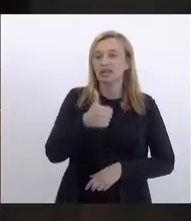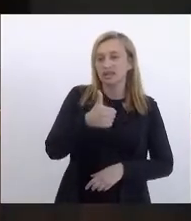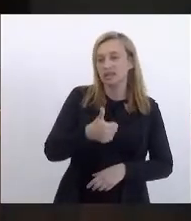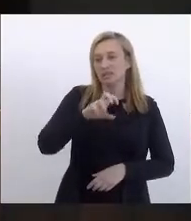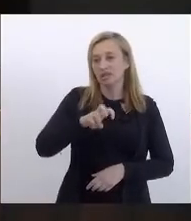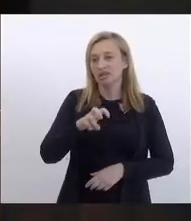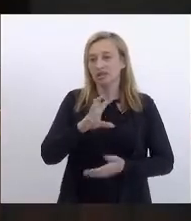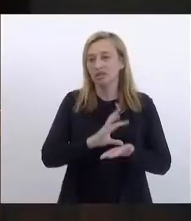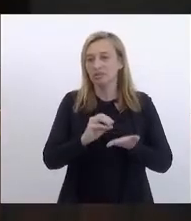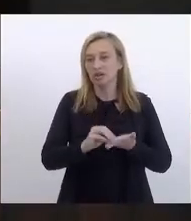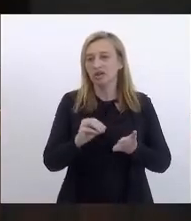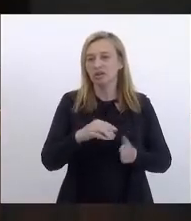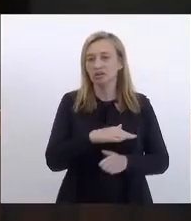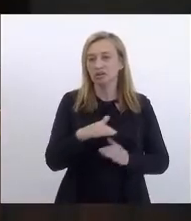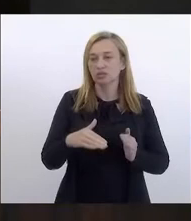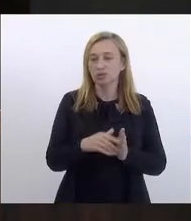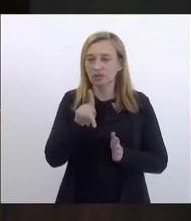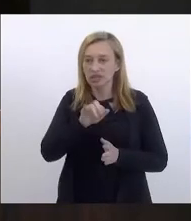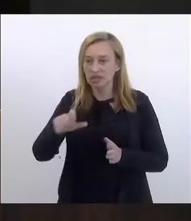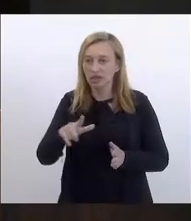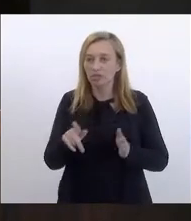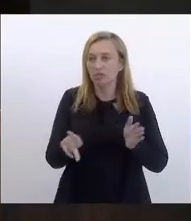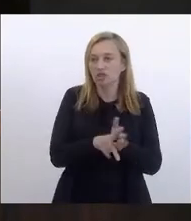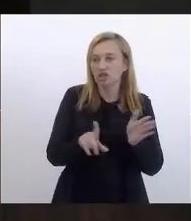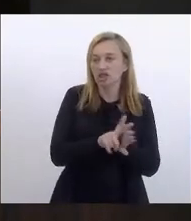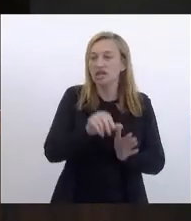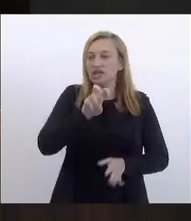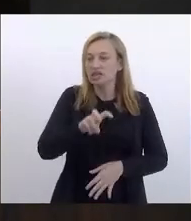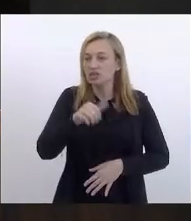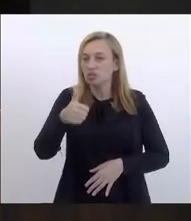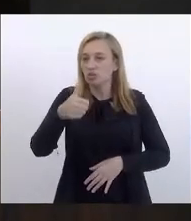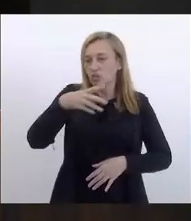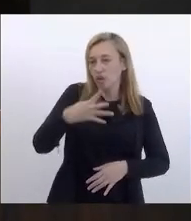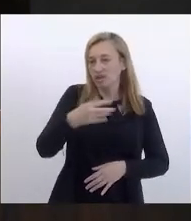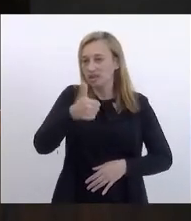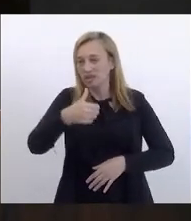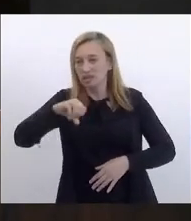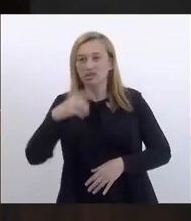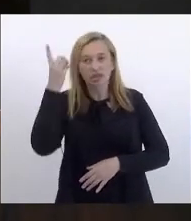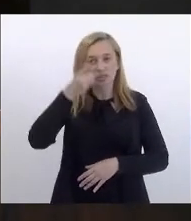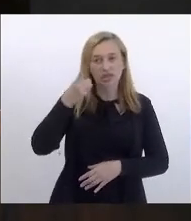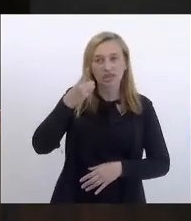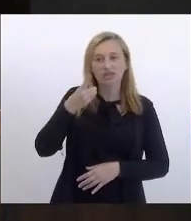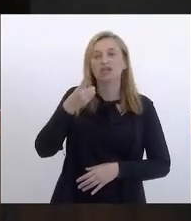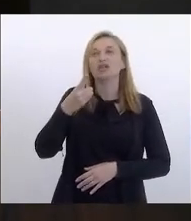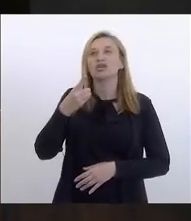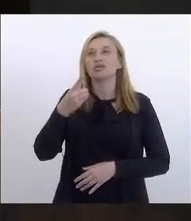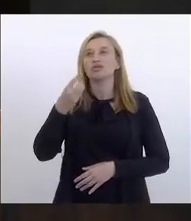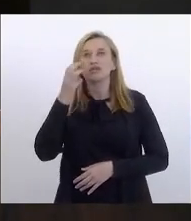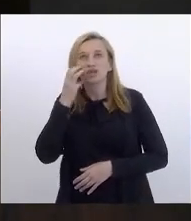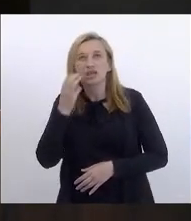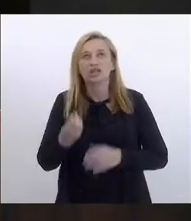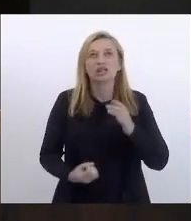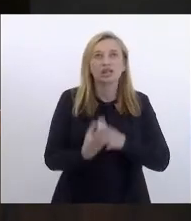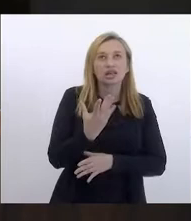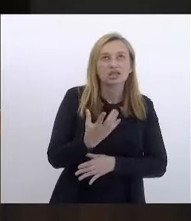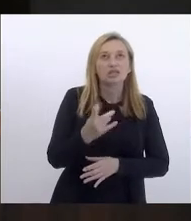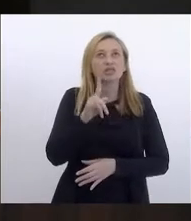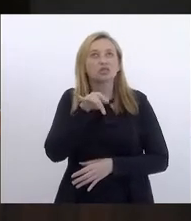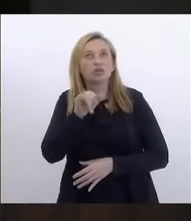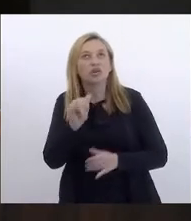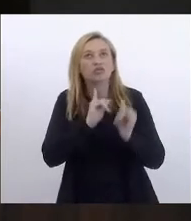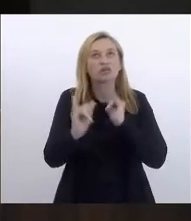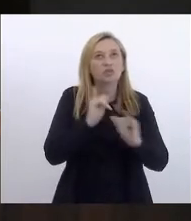15º da pauta voto parcial aposto do projeto de lei 514 de 19 de autoria deputado Valdeque Carneiro dispõe sobre a criação de programa de